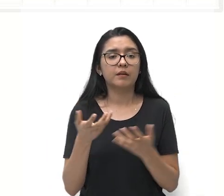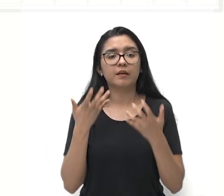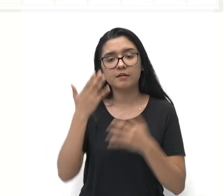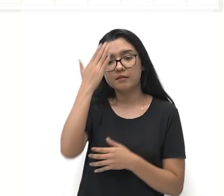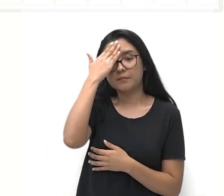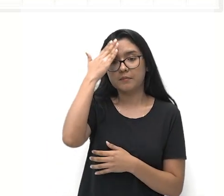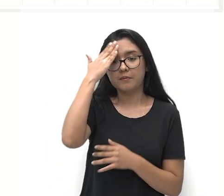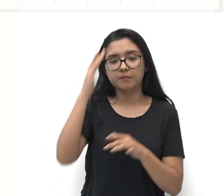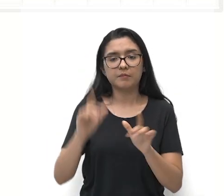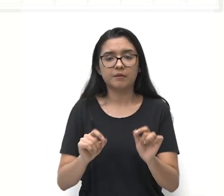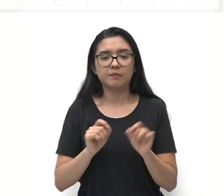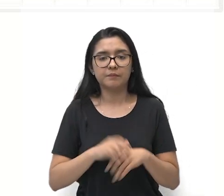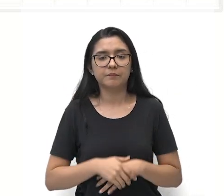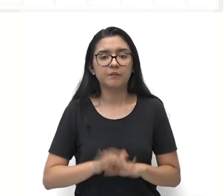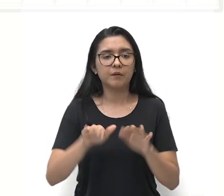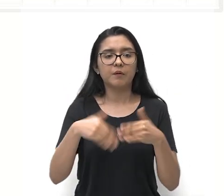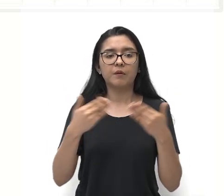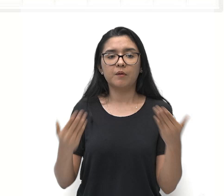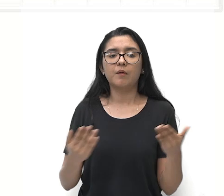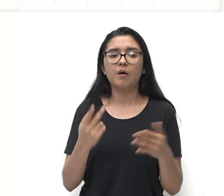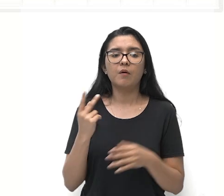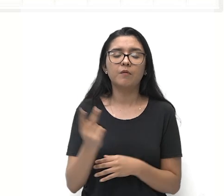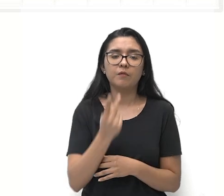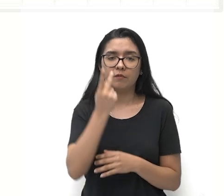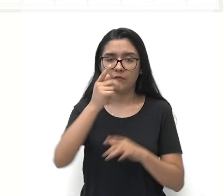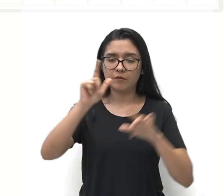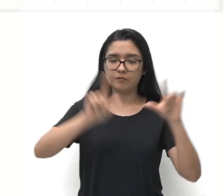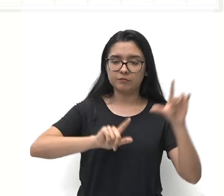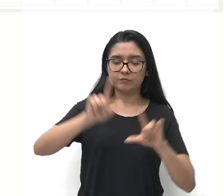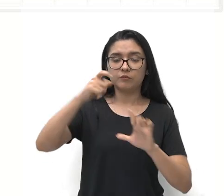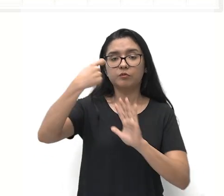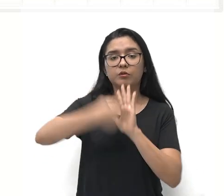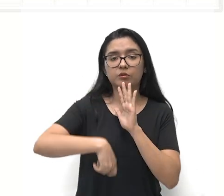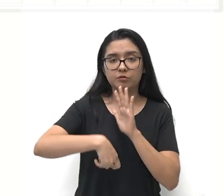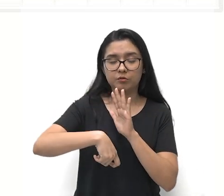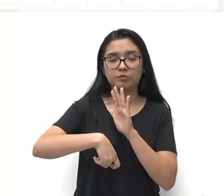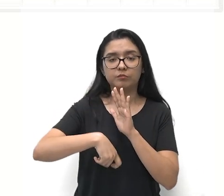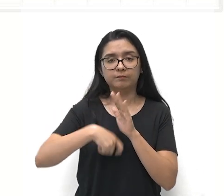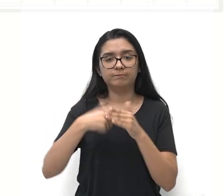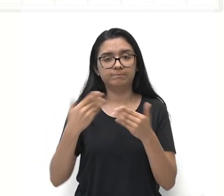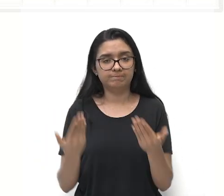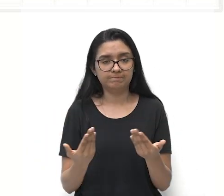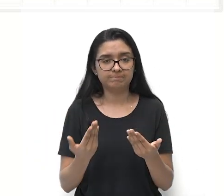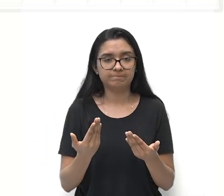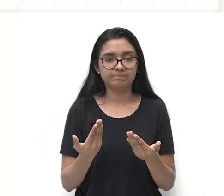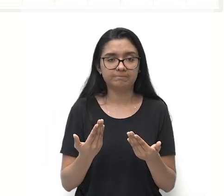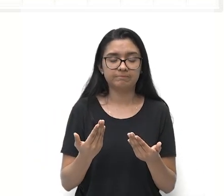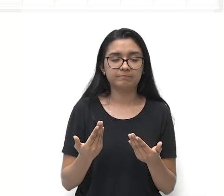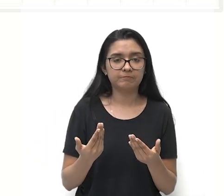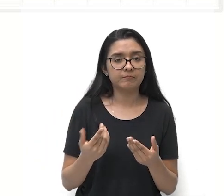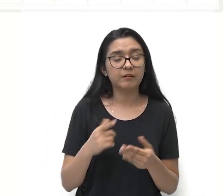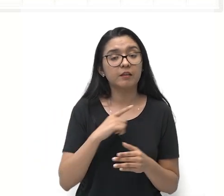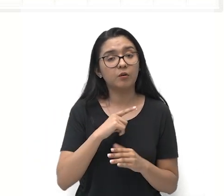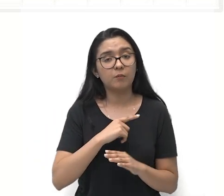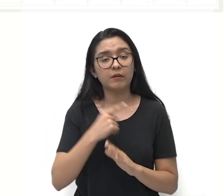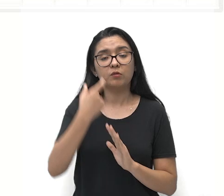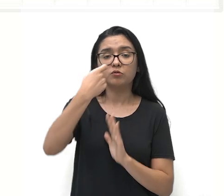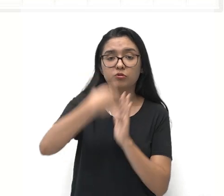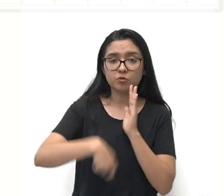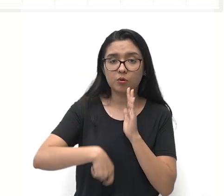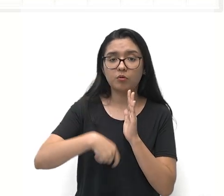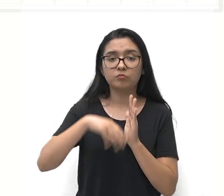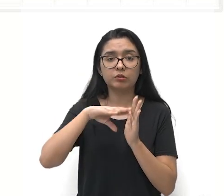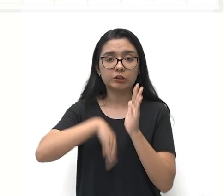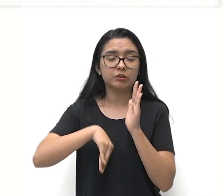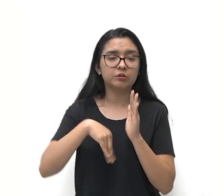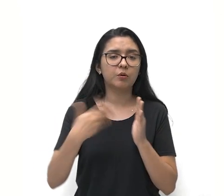seguinte: qual o valor do televisor com o desconto? Então, como eu vou descontar,